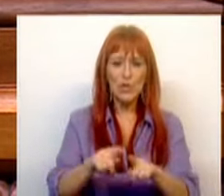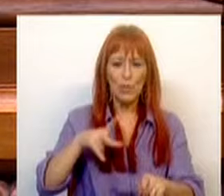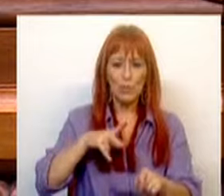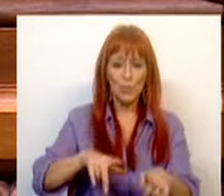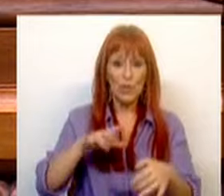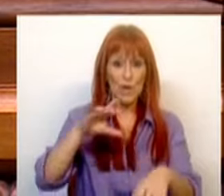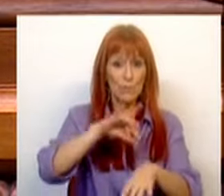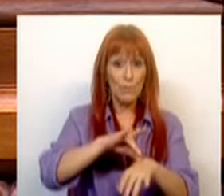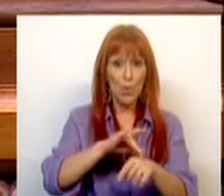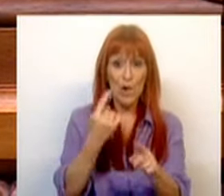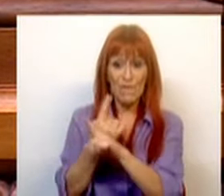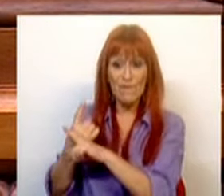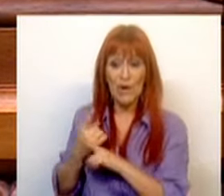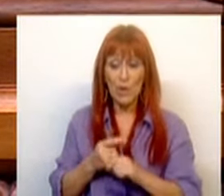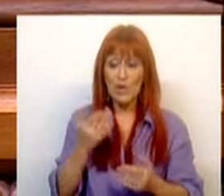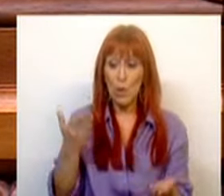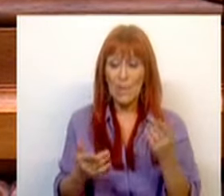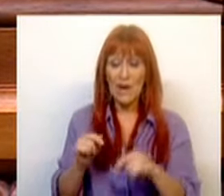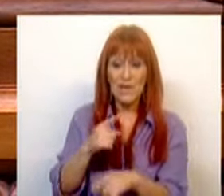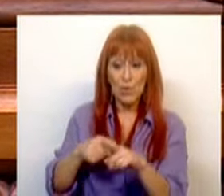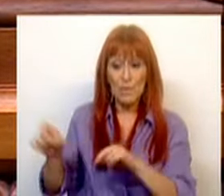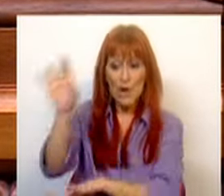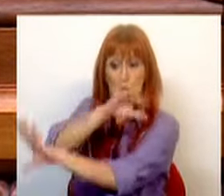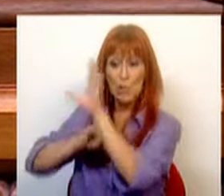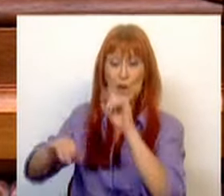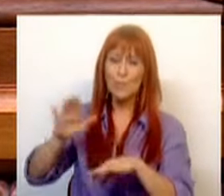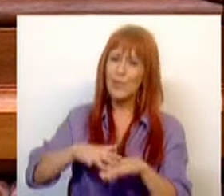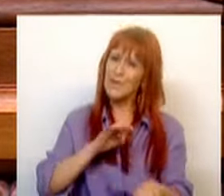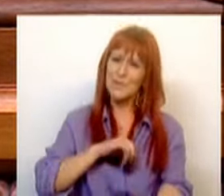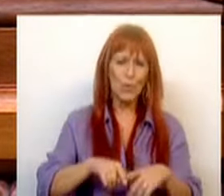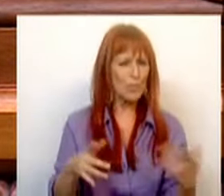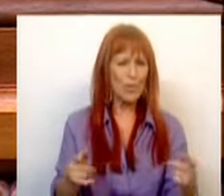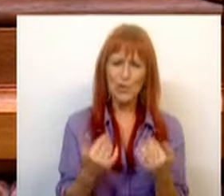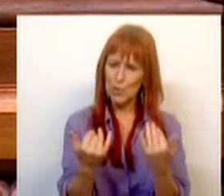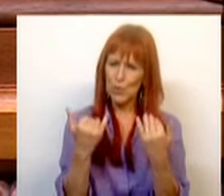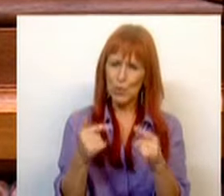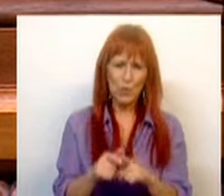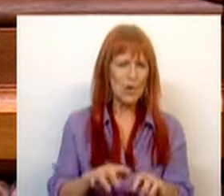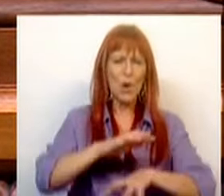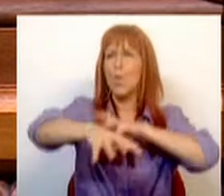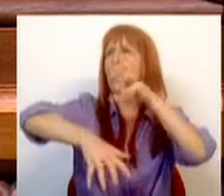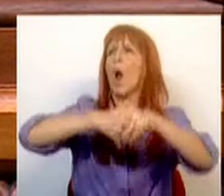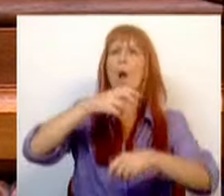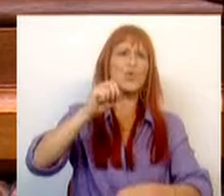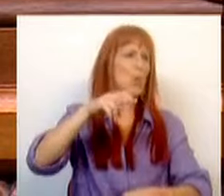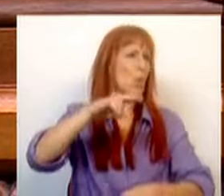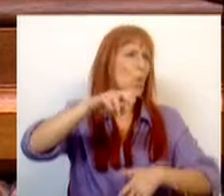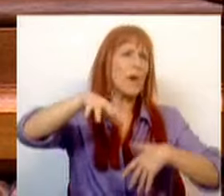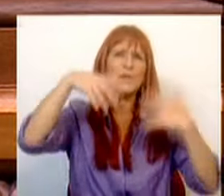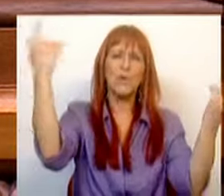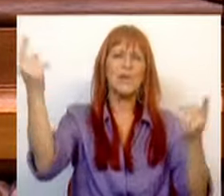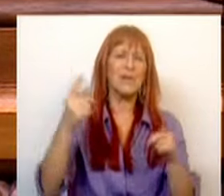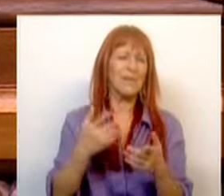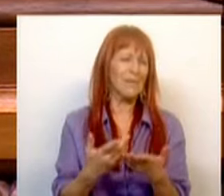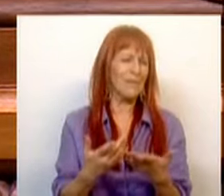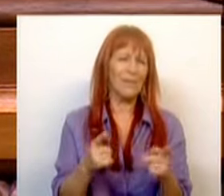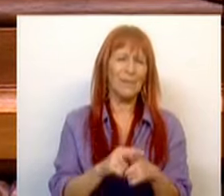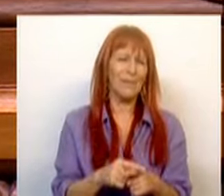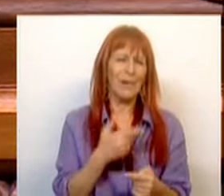por comparação à média europeia. E por isso, senhores deputados, as notícias do caos do SNS são